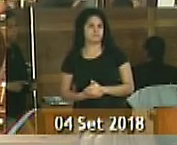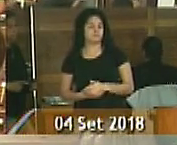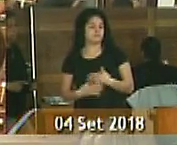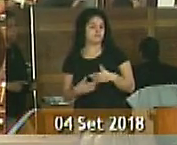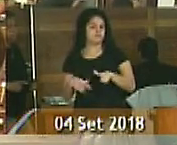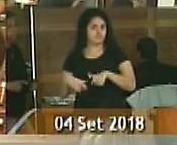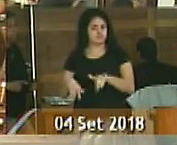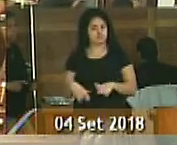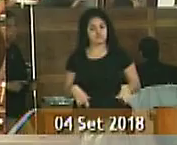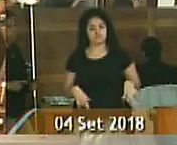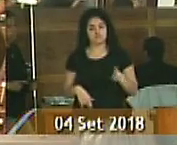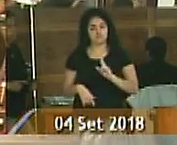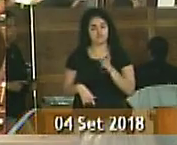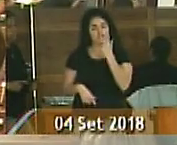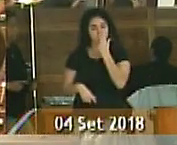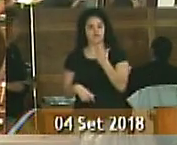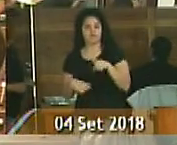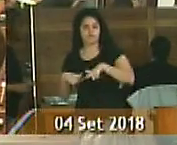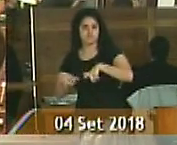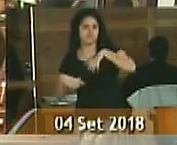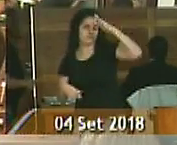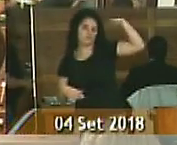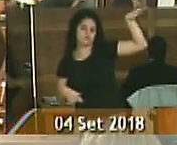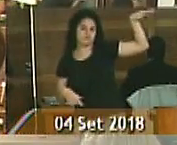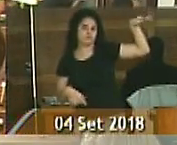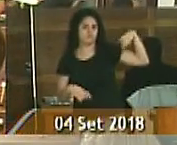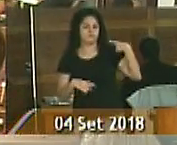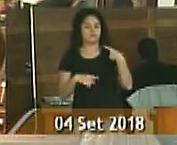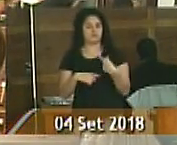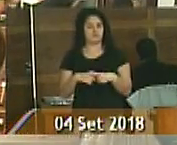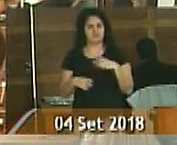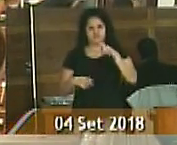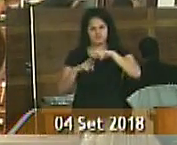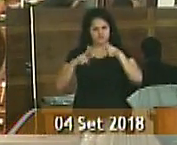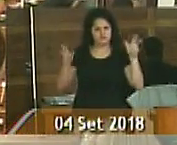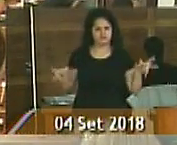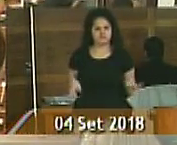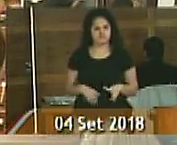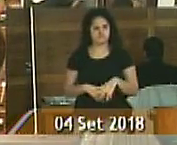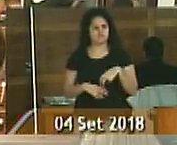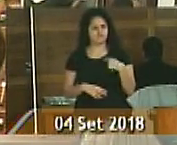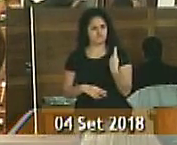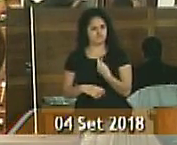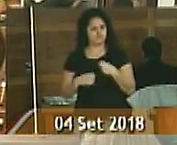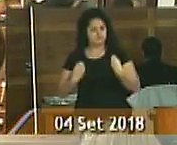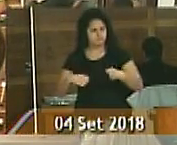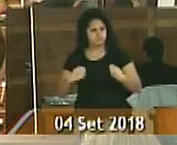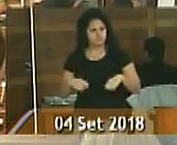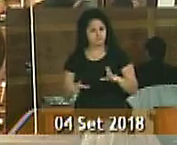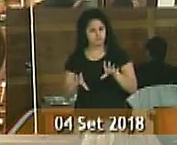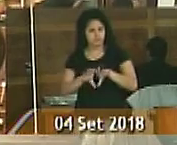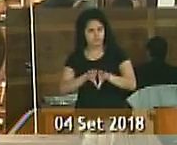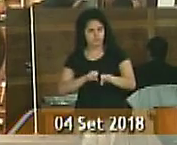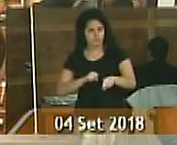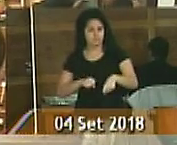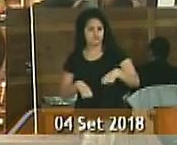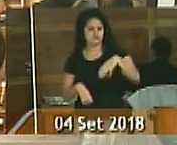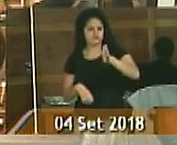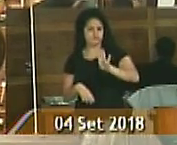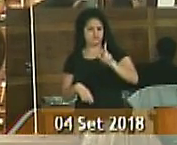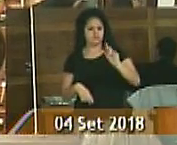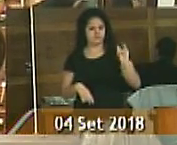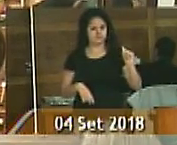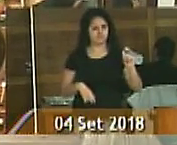criança não é a mesma coisa que trabalhar com adulto, é uma didática diferente, e a gente depende de estar formando os brigadistas